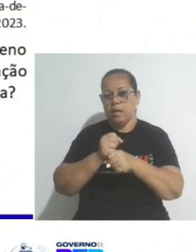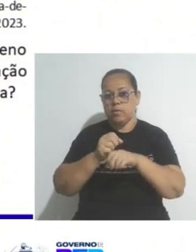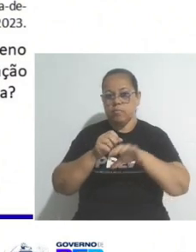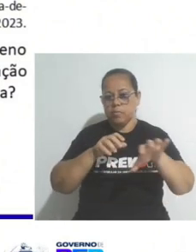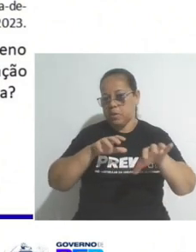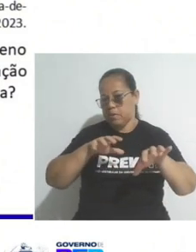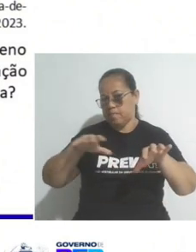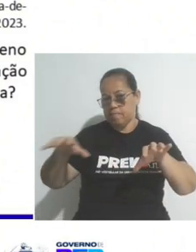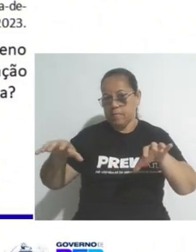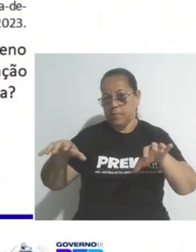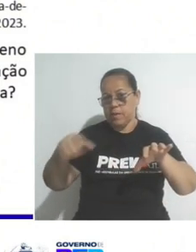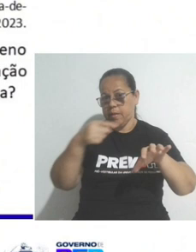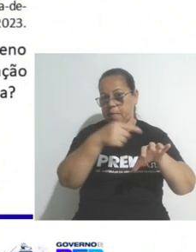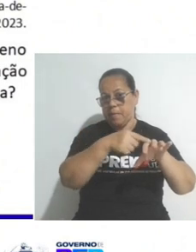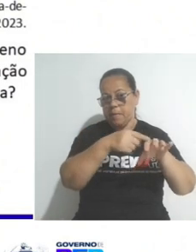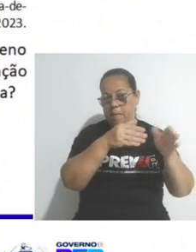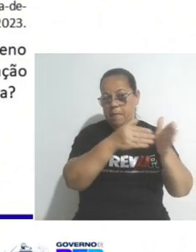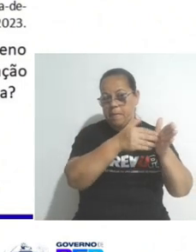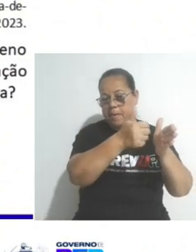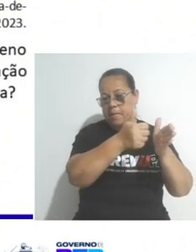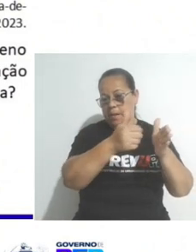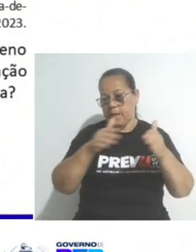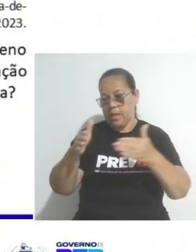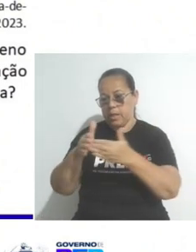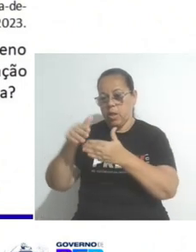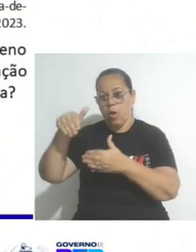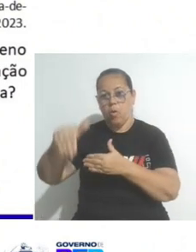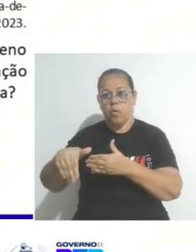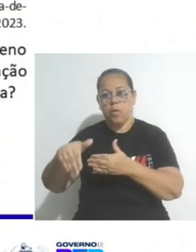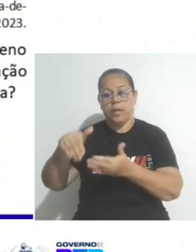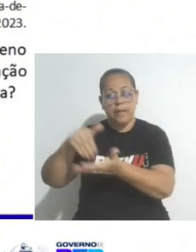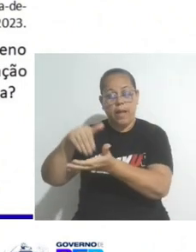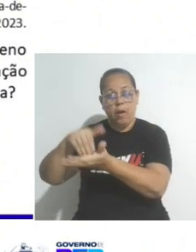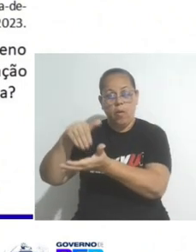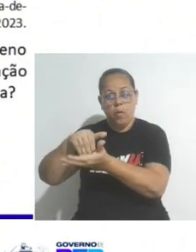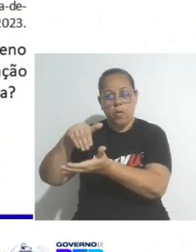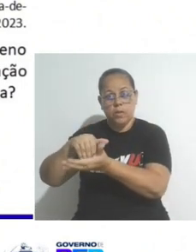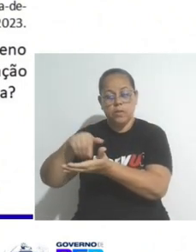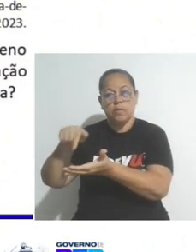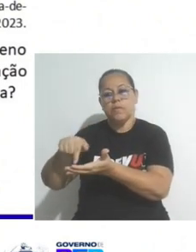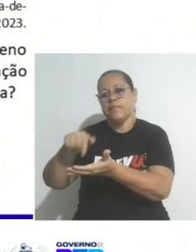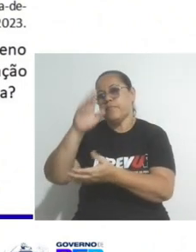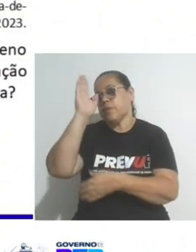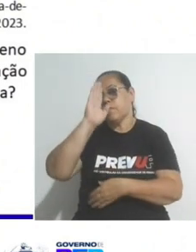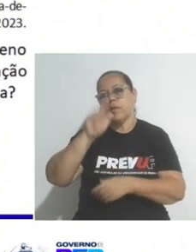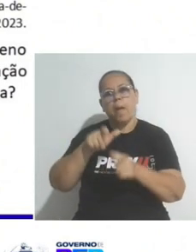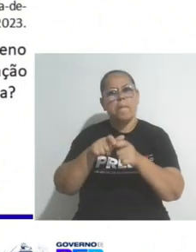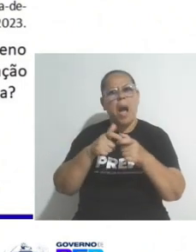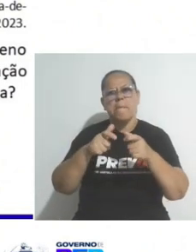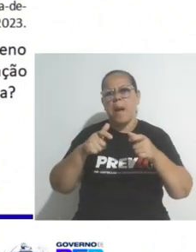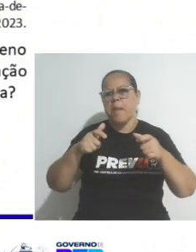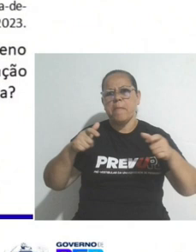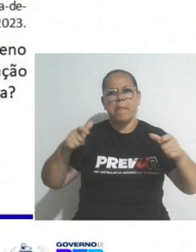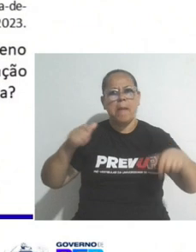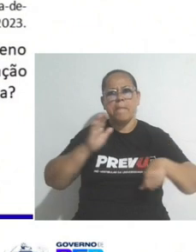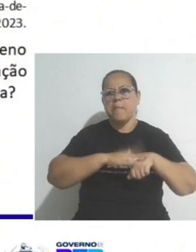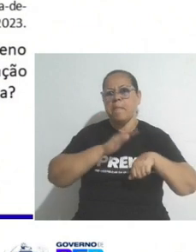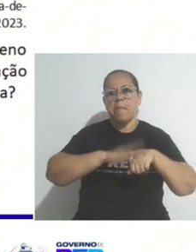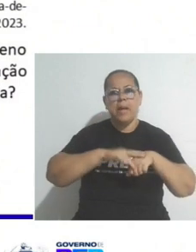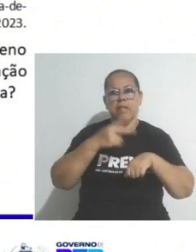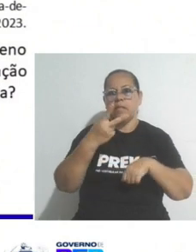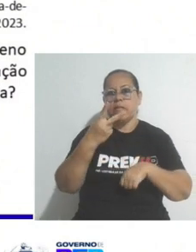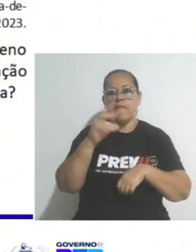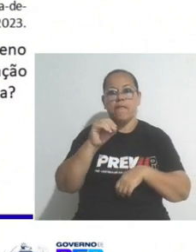operação censitária da última o Brasil aumentou a sua população em mais de 20 vezes